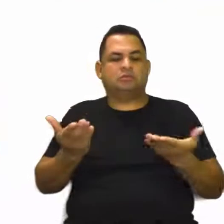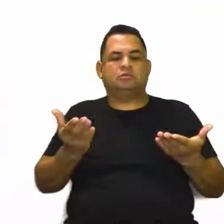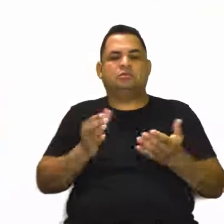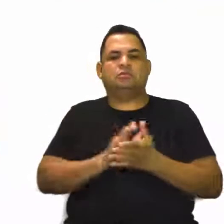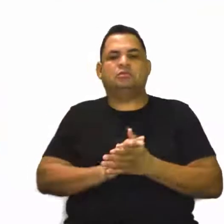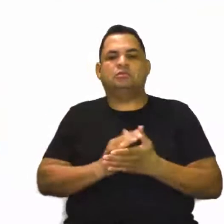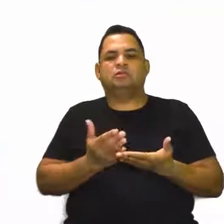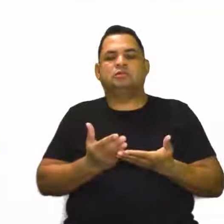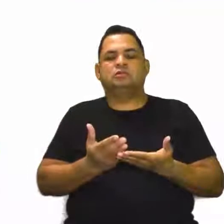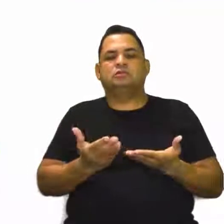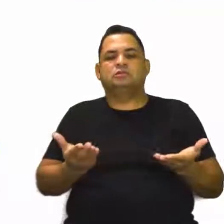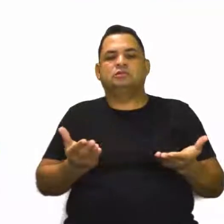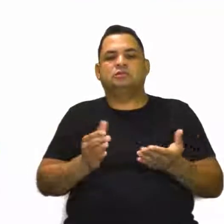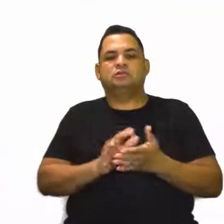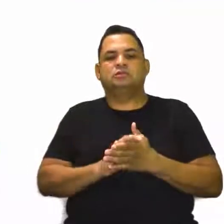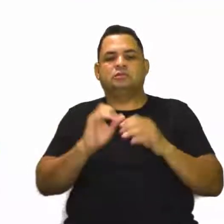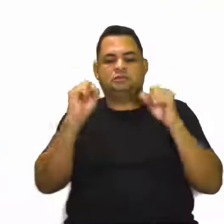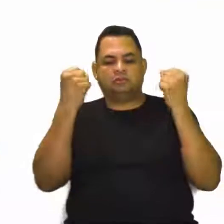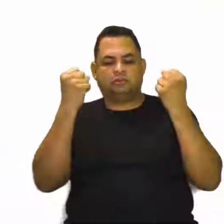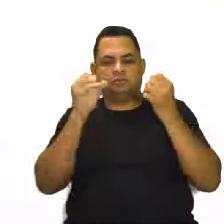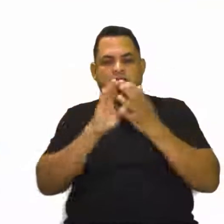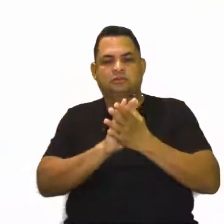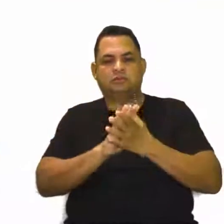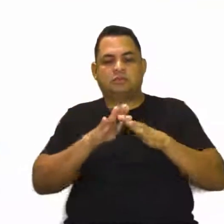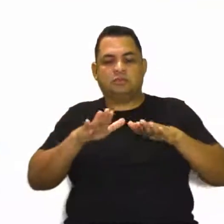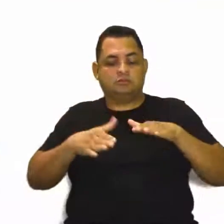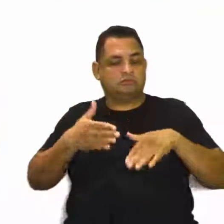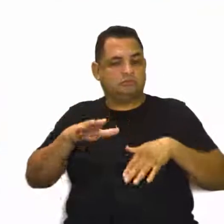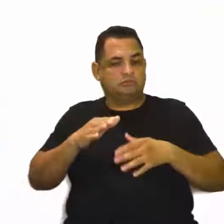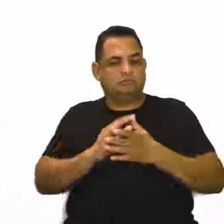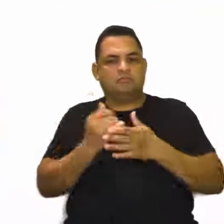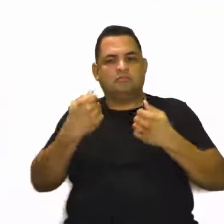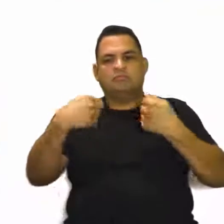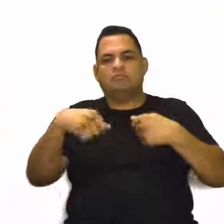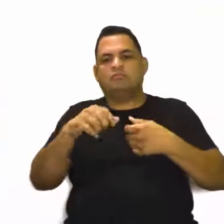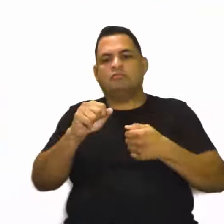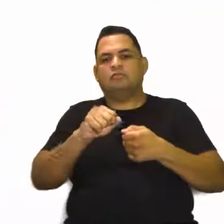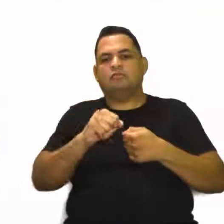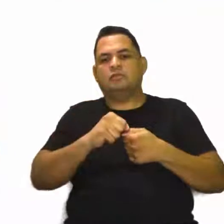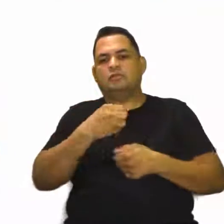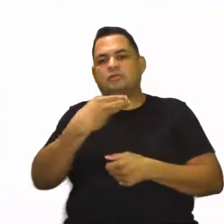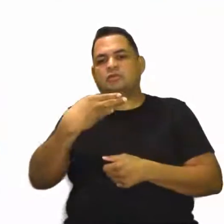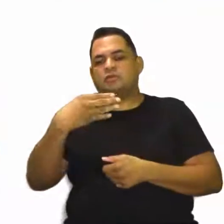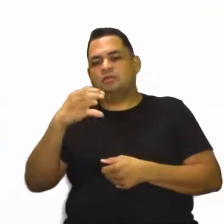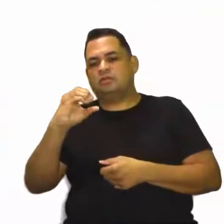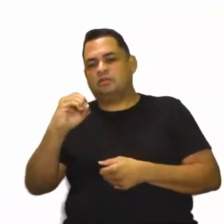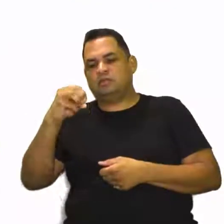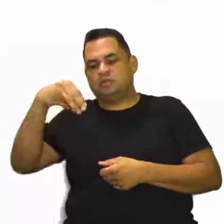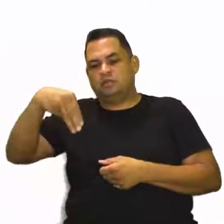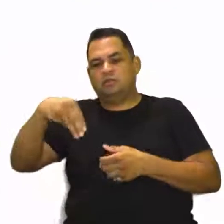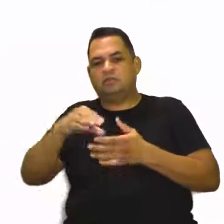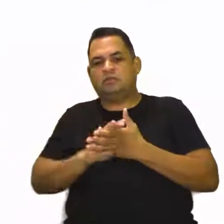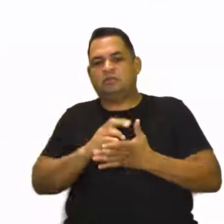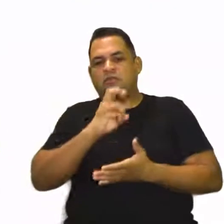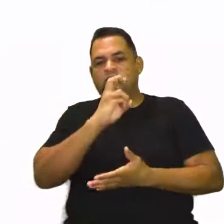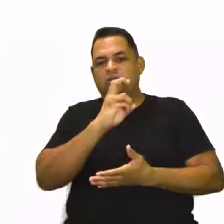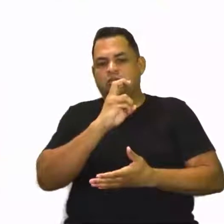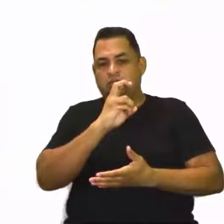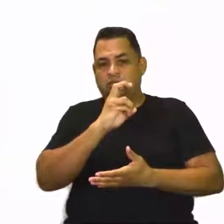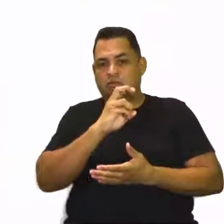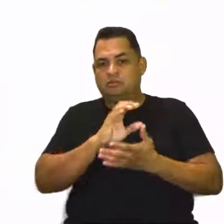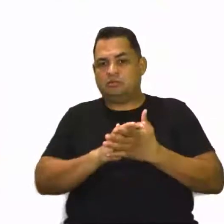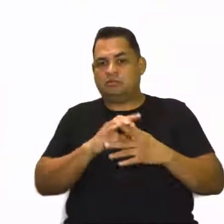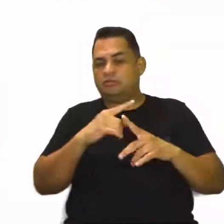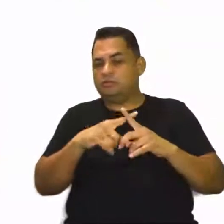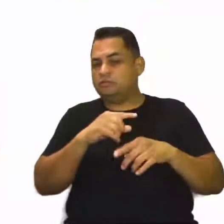150 minutos semanais de atividade física moderada, então você pode fazer pelo menos 30 minutos, 5 5 vezes por